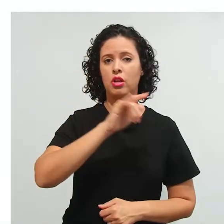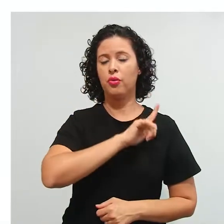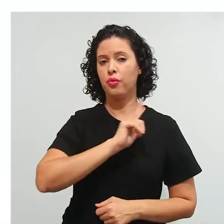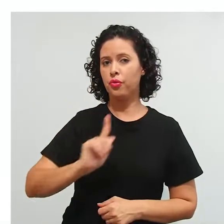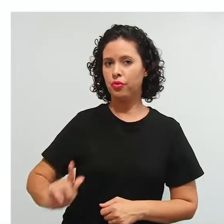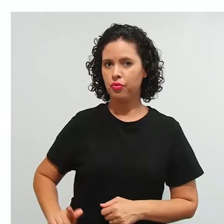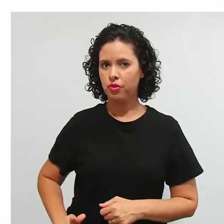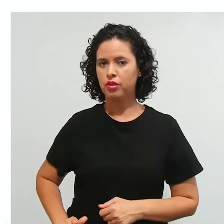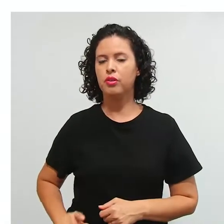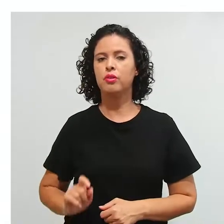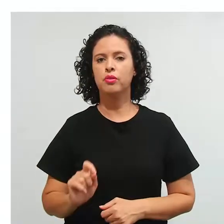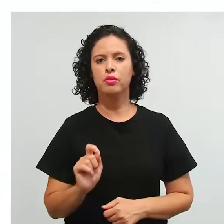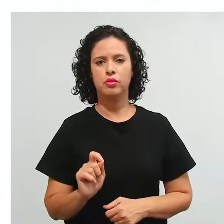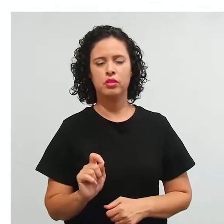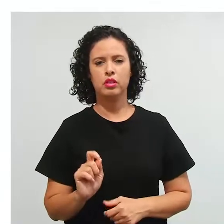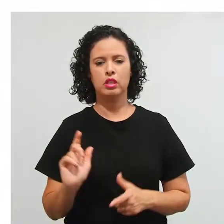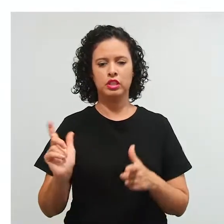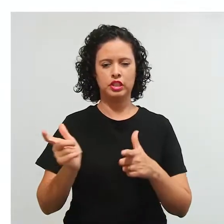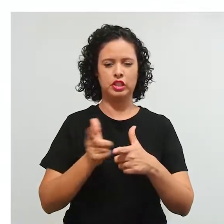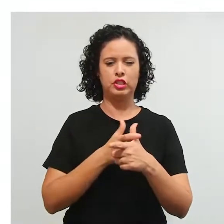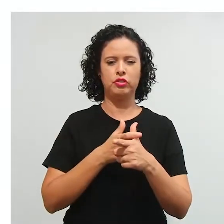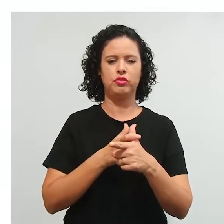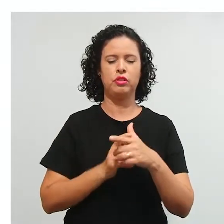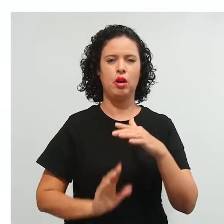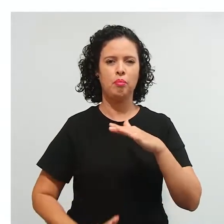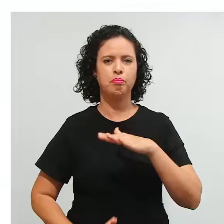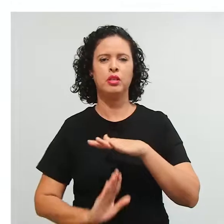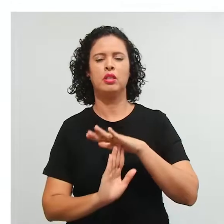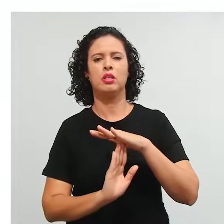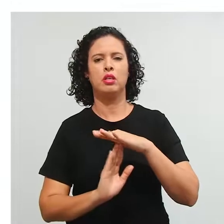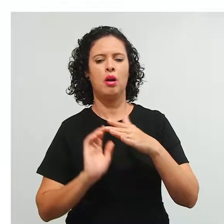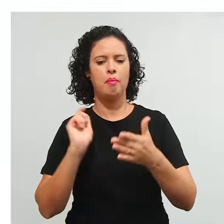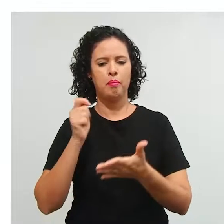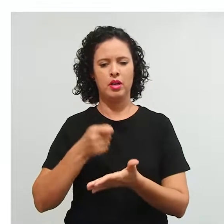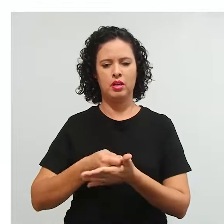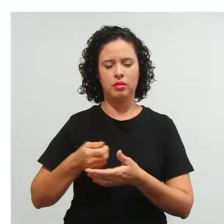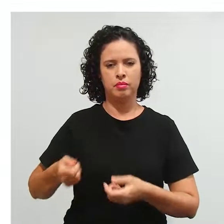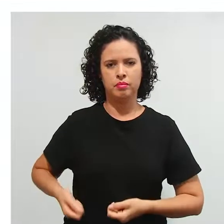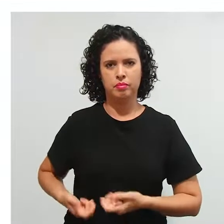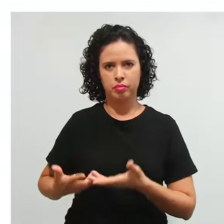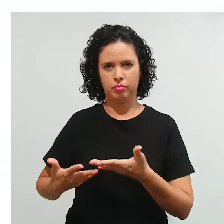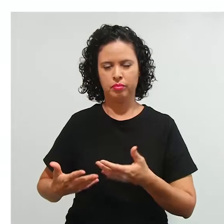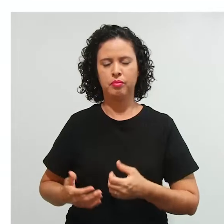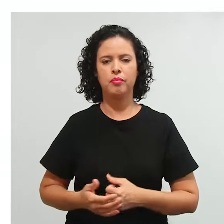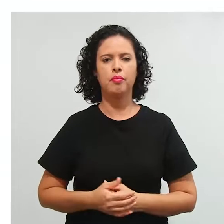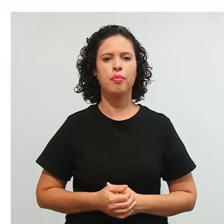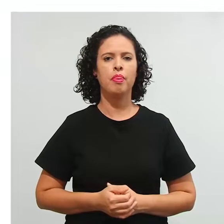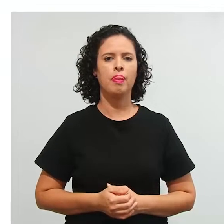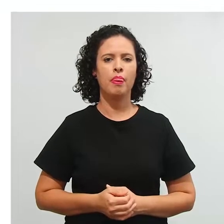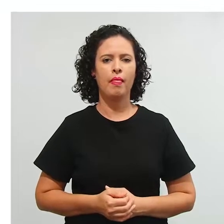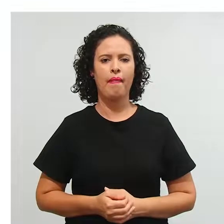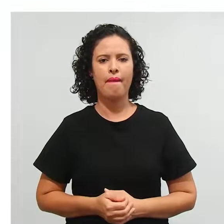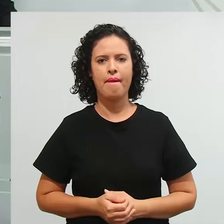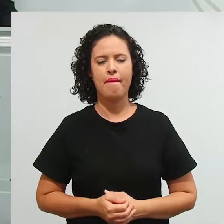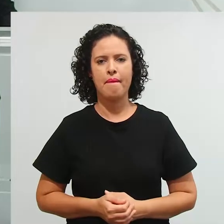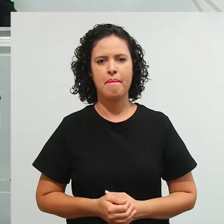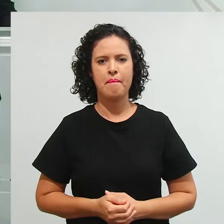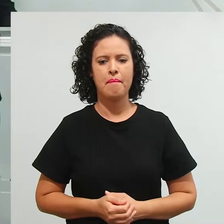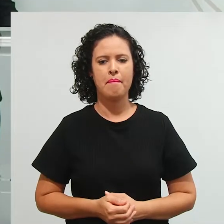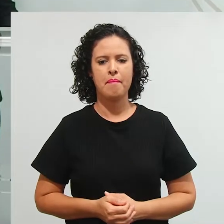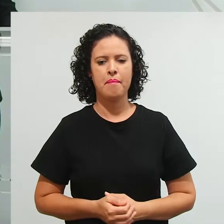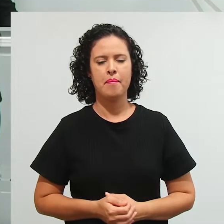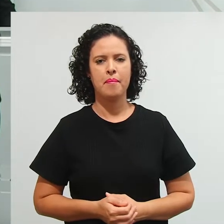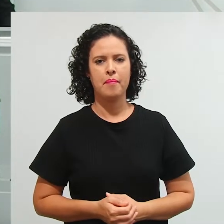governos se endividem para o pagamento de despesas correntes. Isso